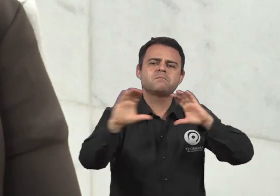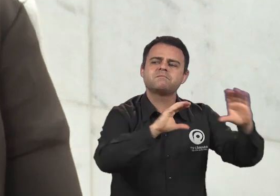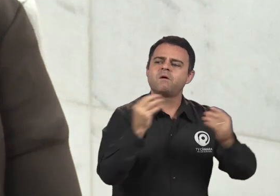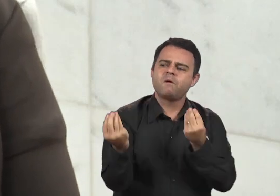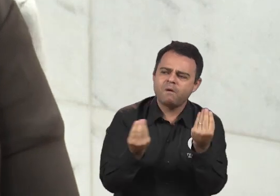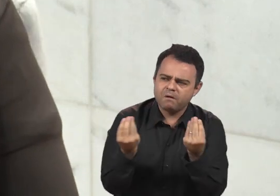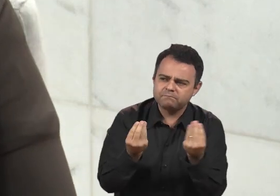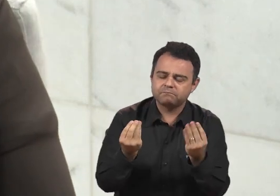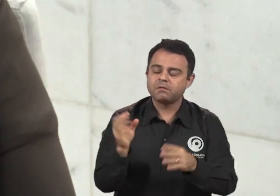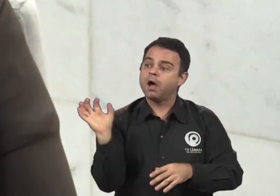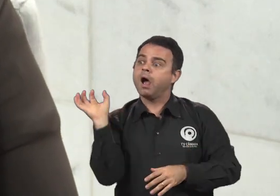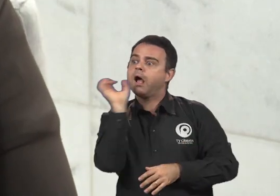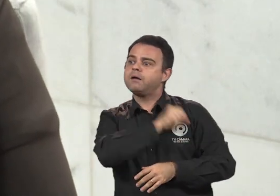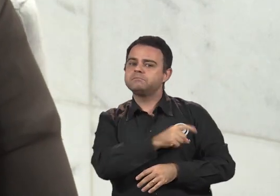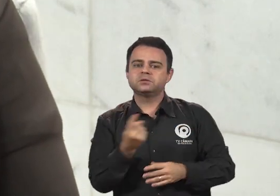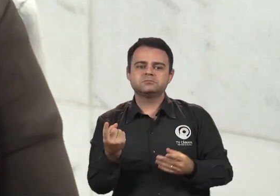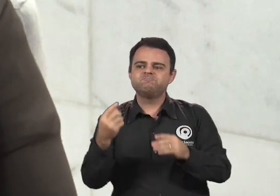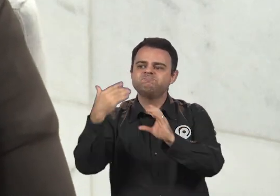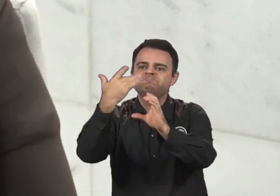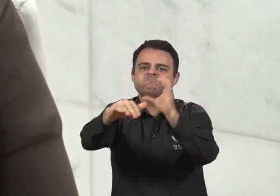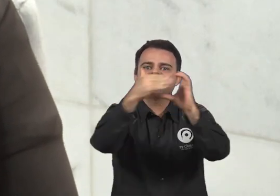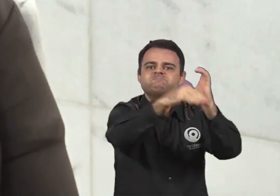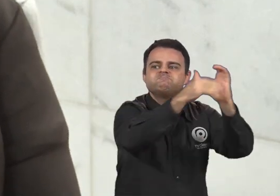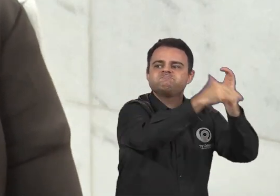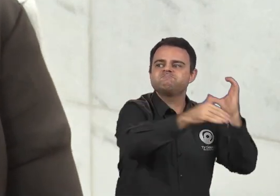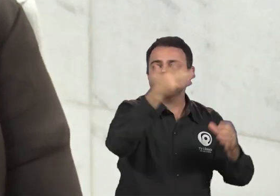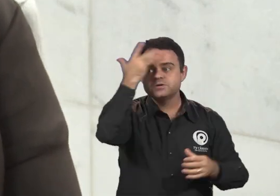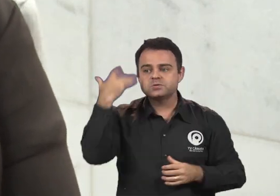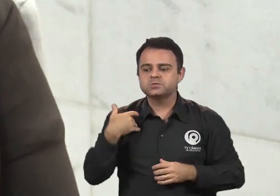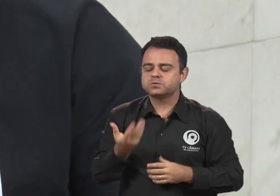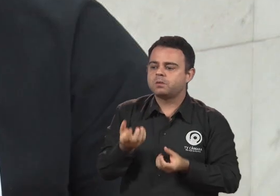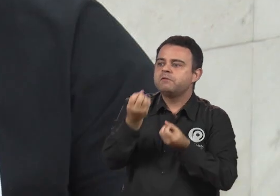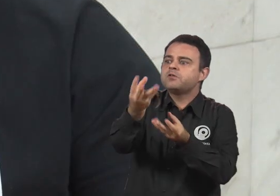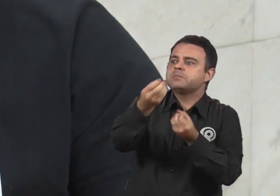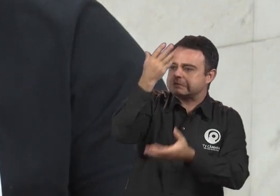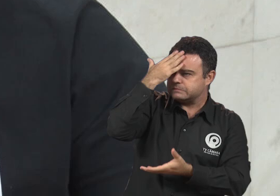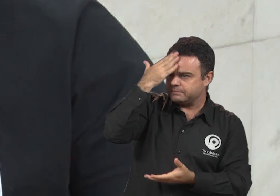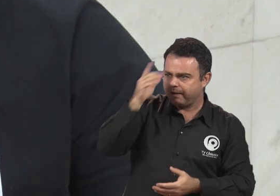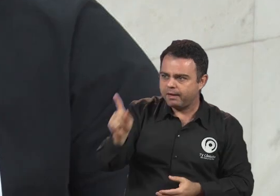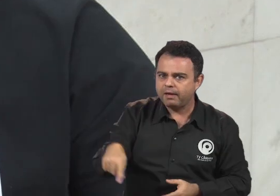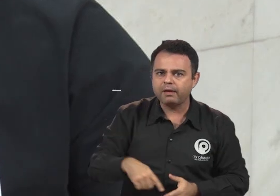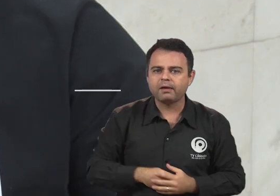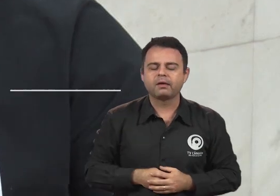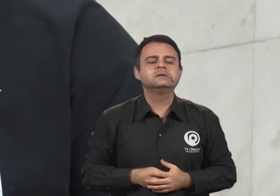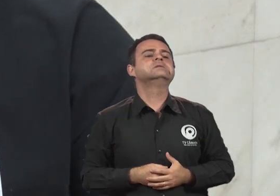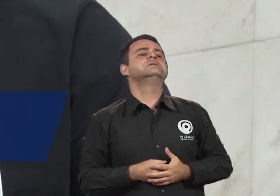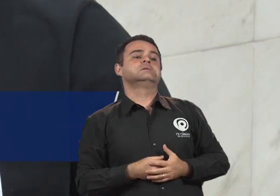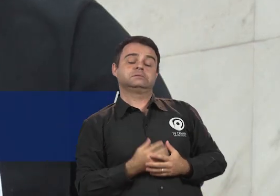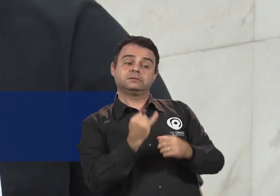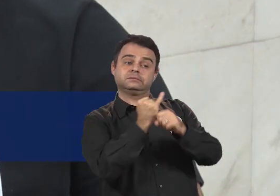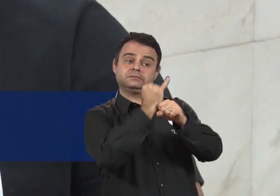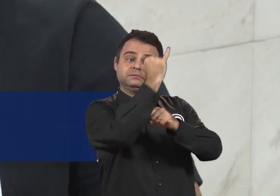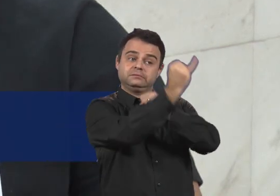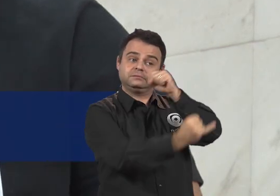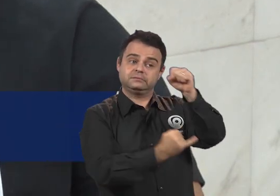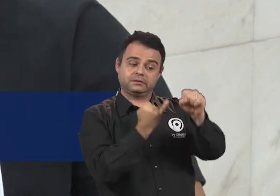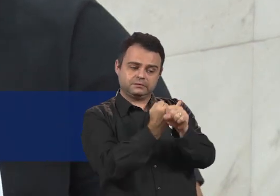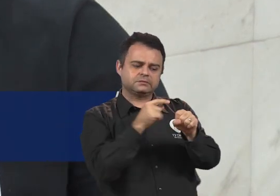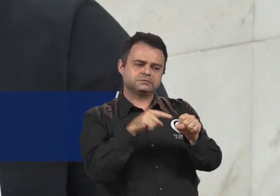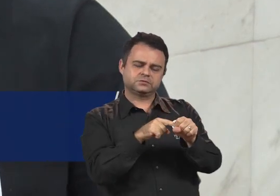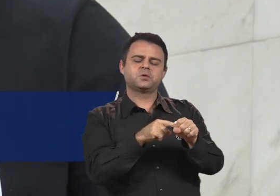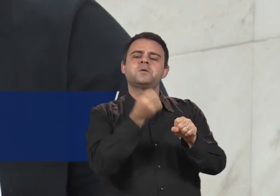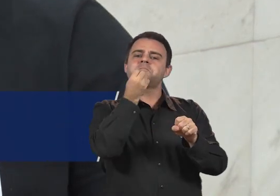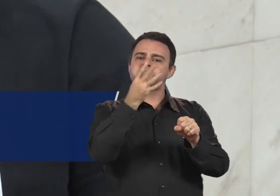uma forma de chegar mais rápido até quem precisa dessas informações? Exato. A internet bem usada para o bem,